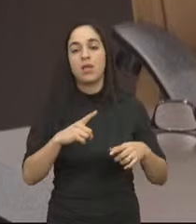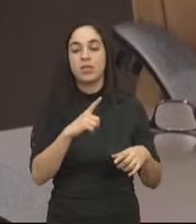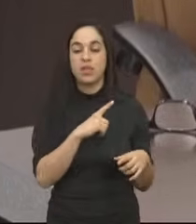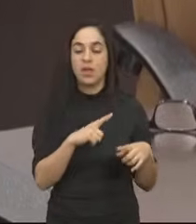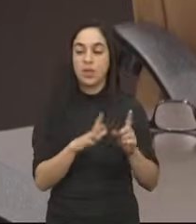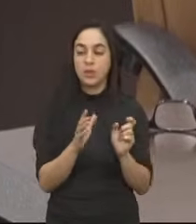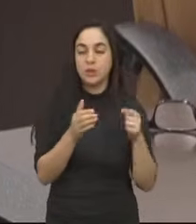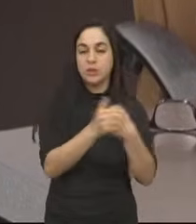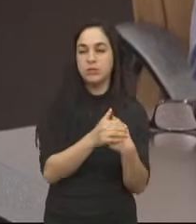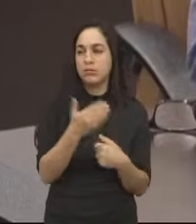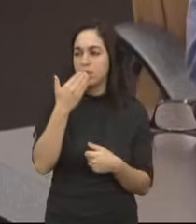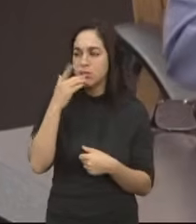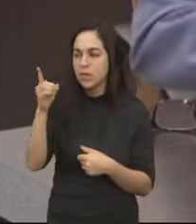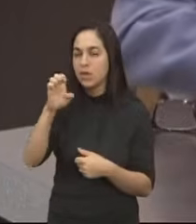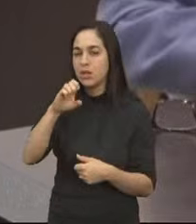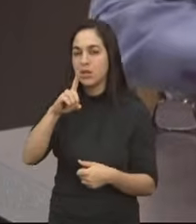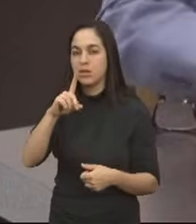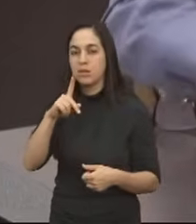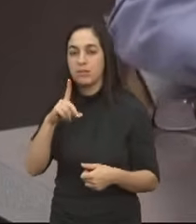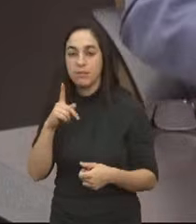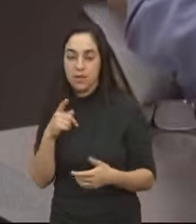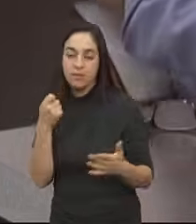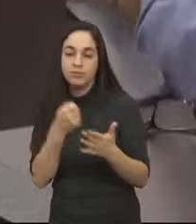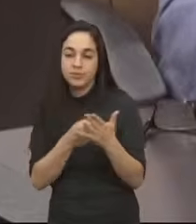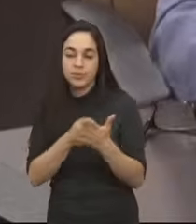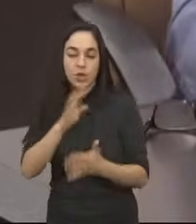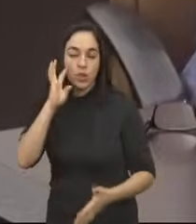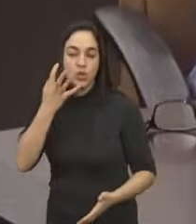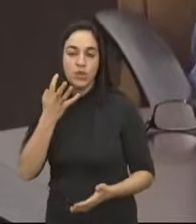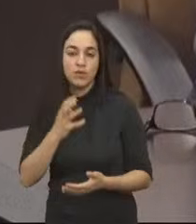da Bandeirante aí esse serviço.